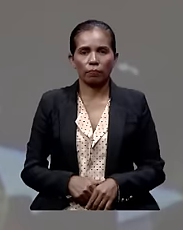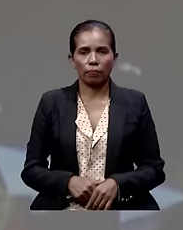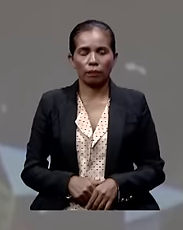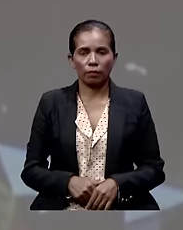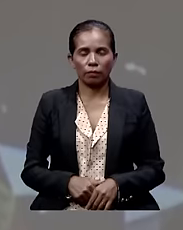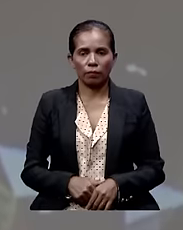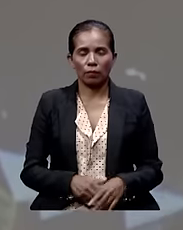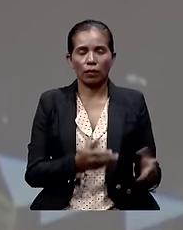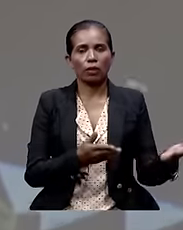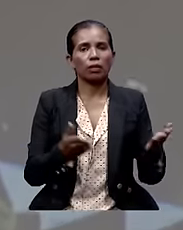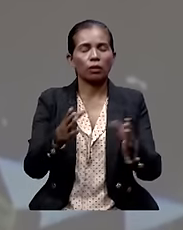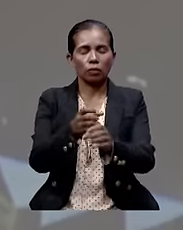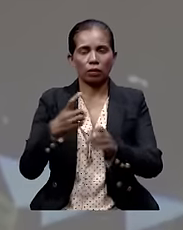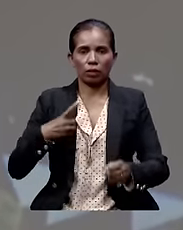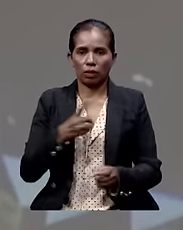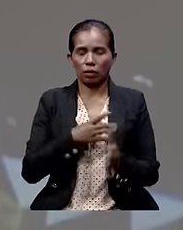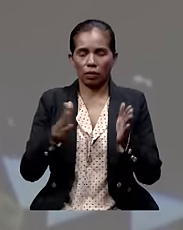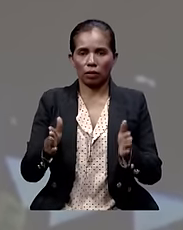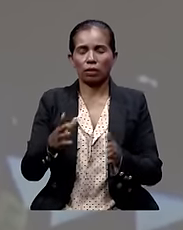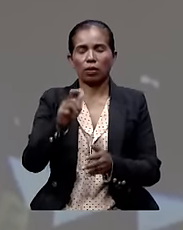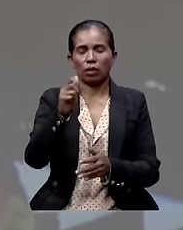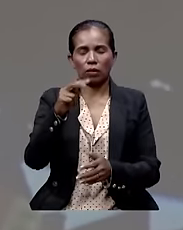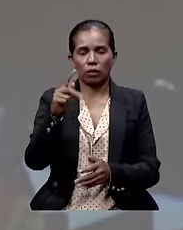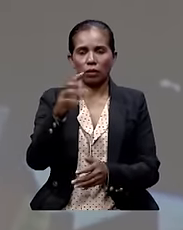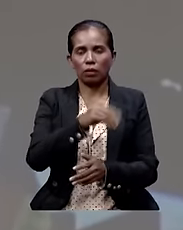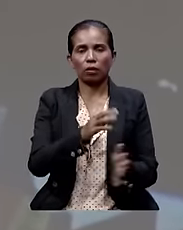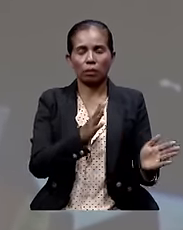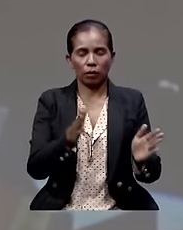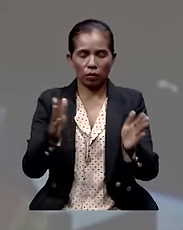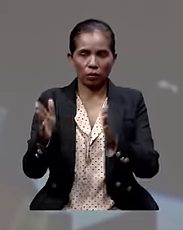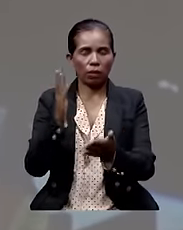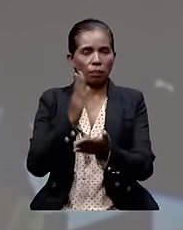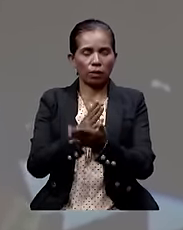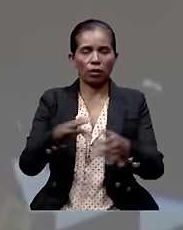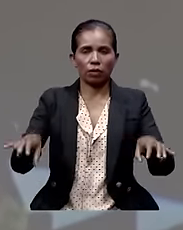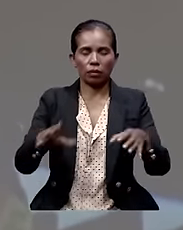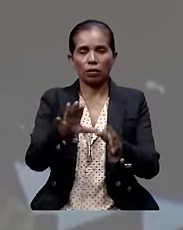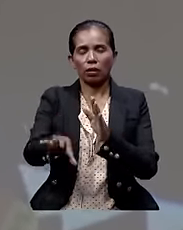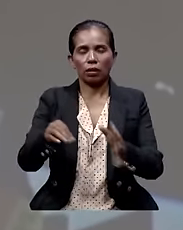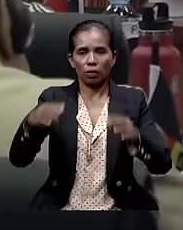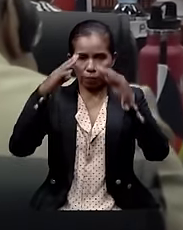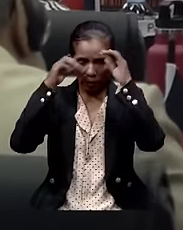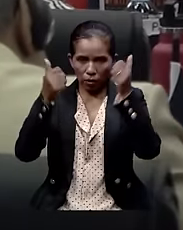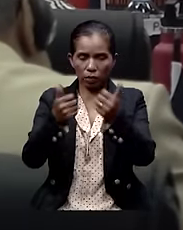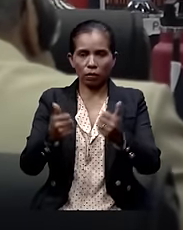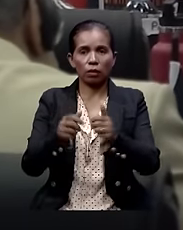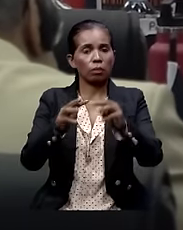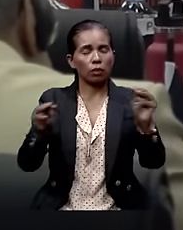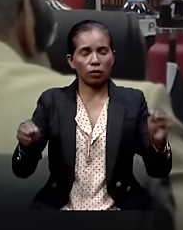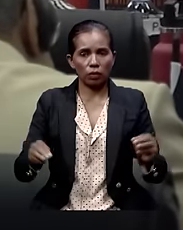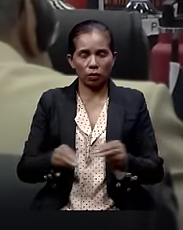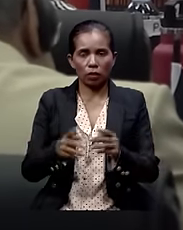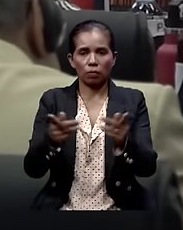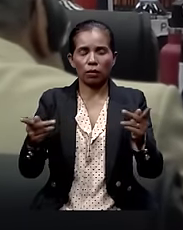Questão ne levanta o deputado Antoninho Bianco relaciona o processo exoneração na nomeação da presidente da autoridade do município